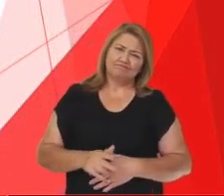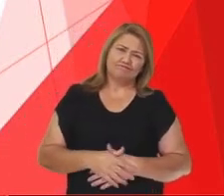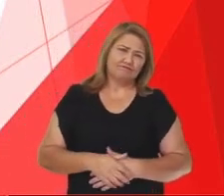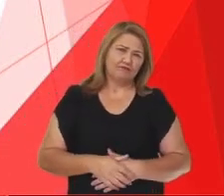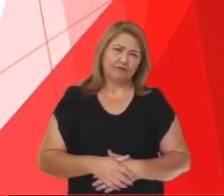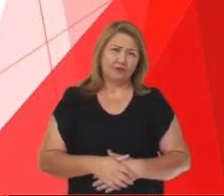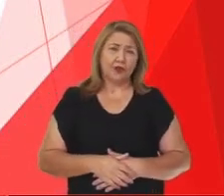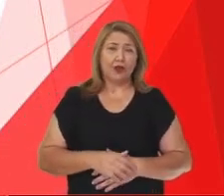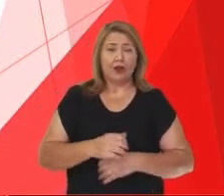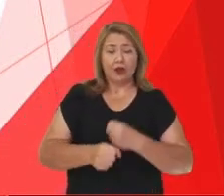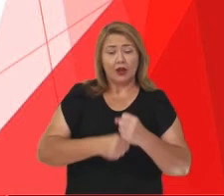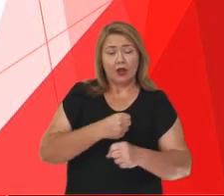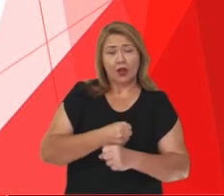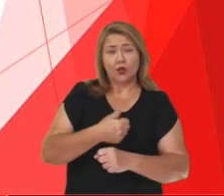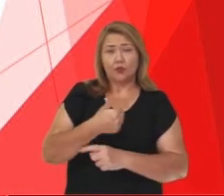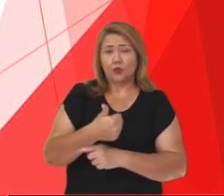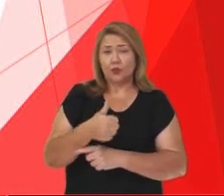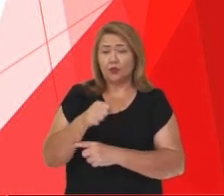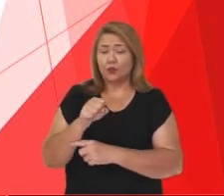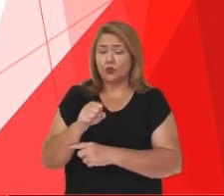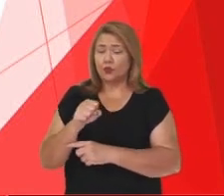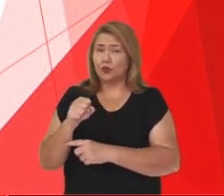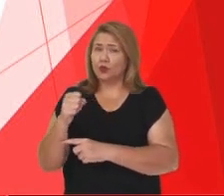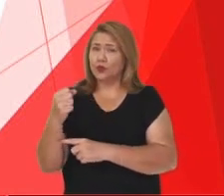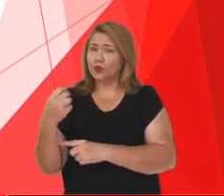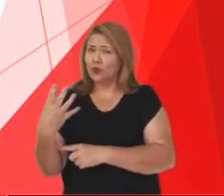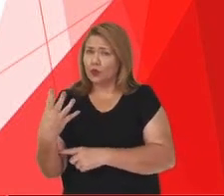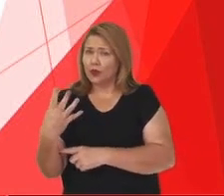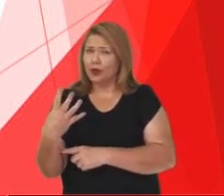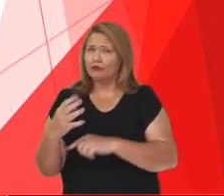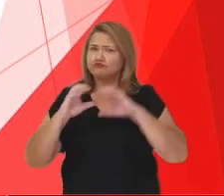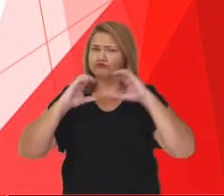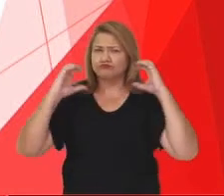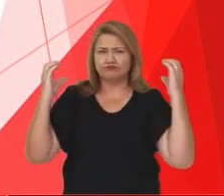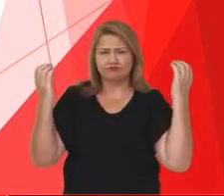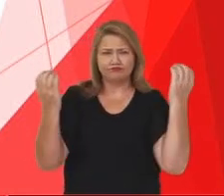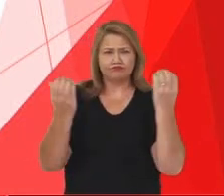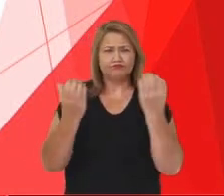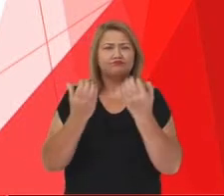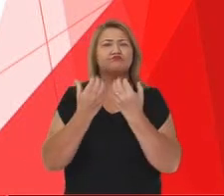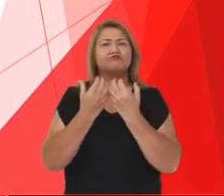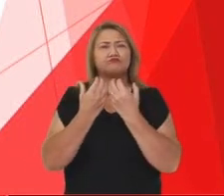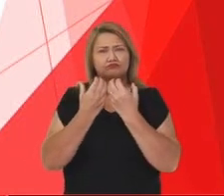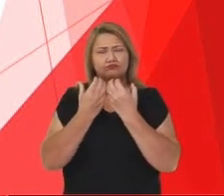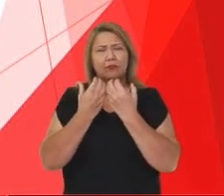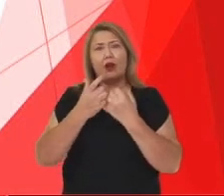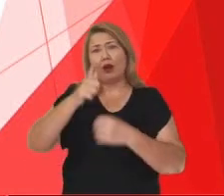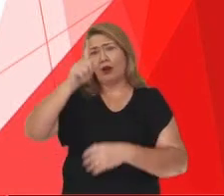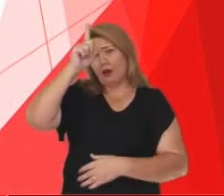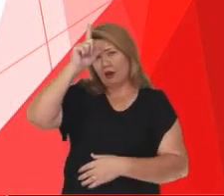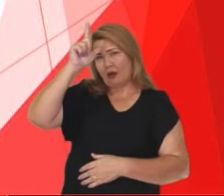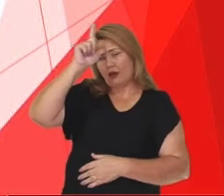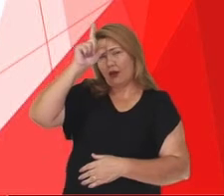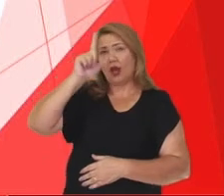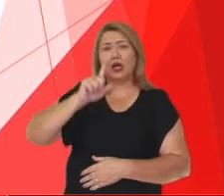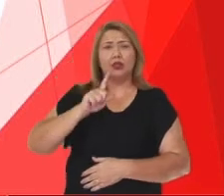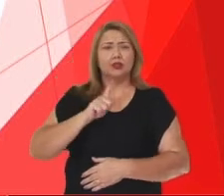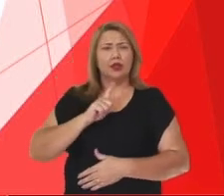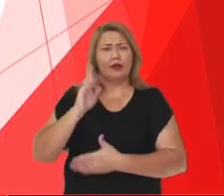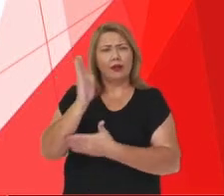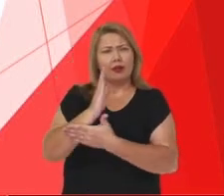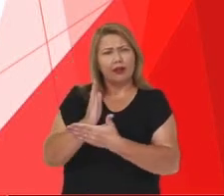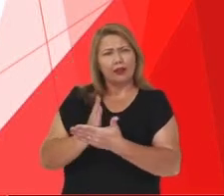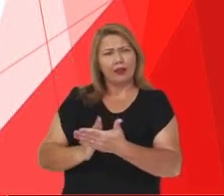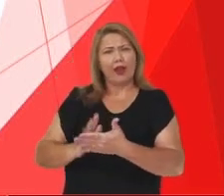Em 1884, vai acontecer a Conferência de Berlim, que vai determinar a partilha da